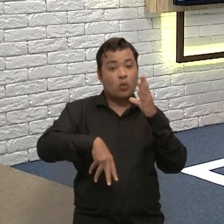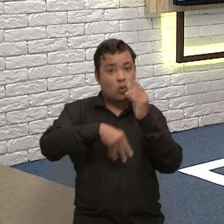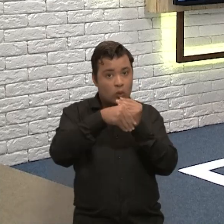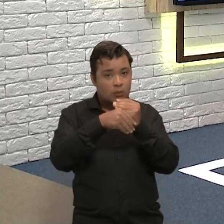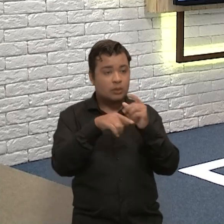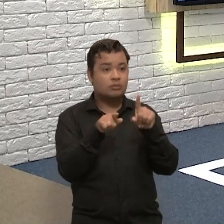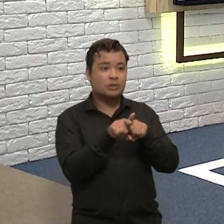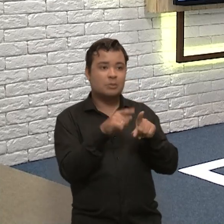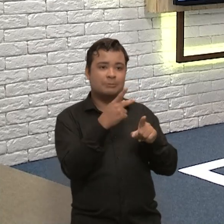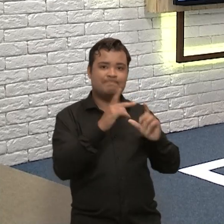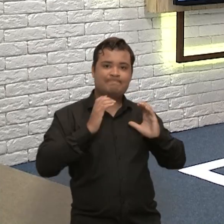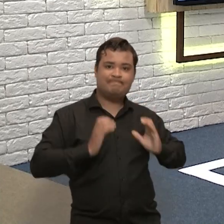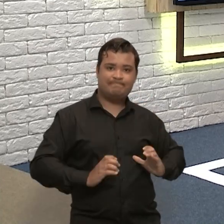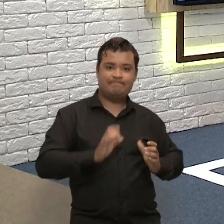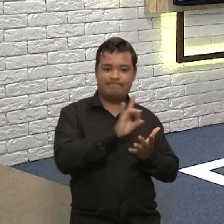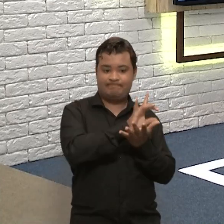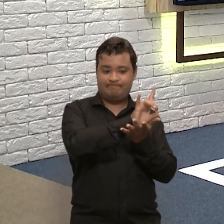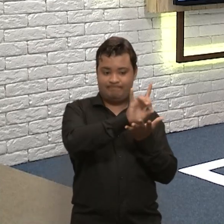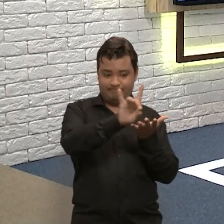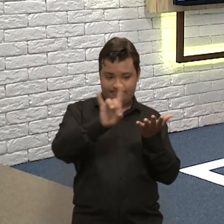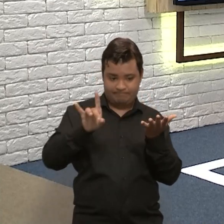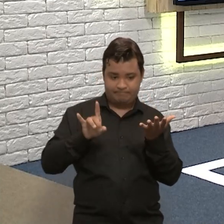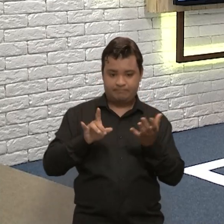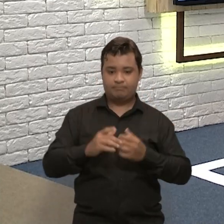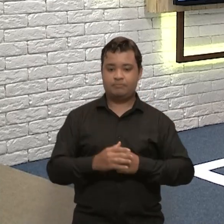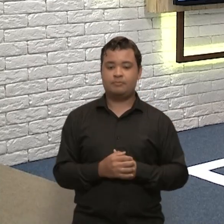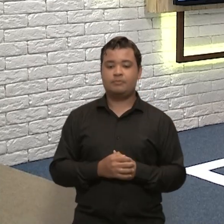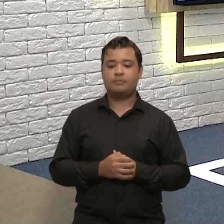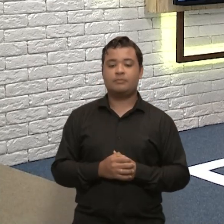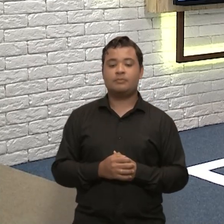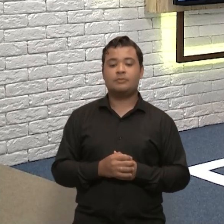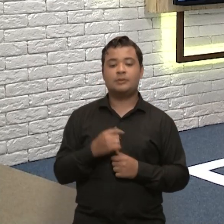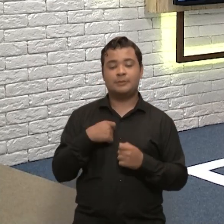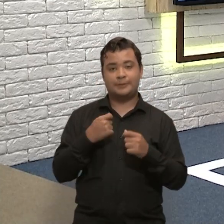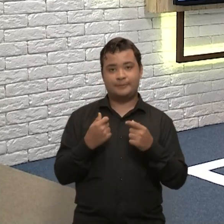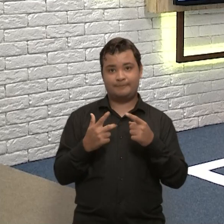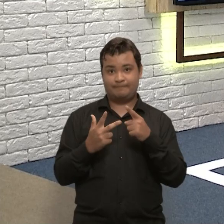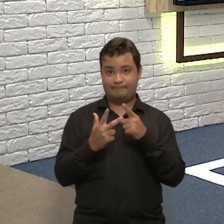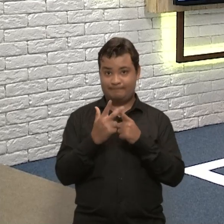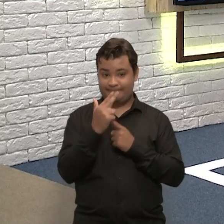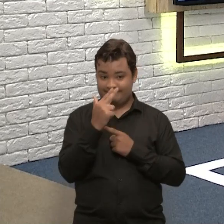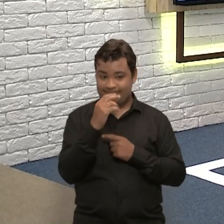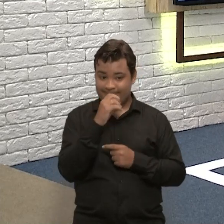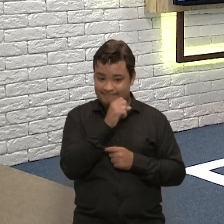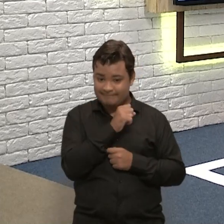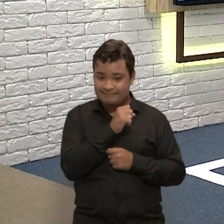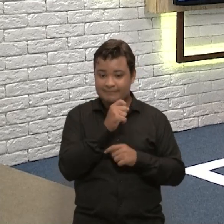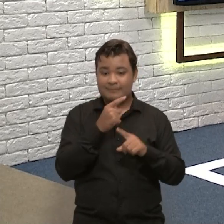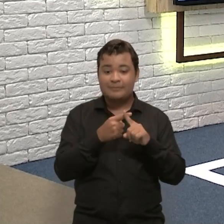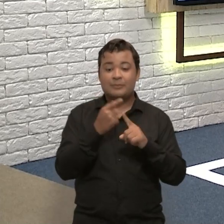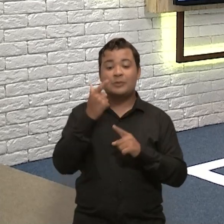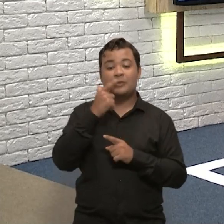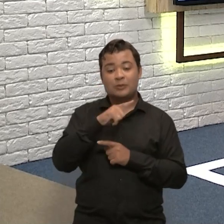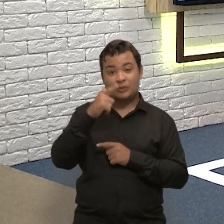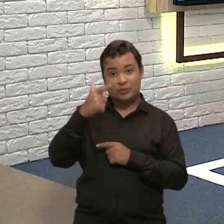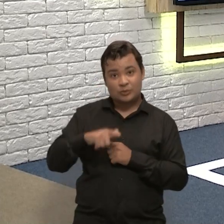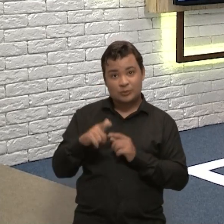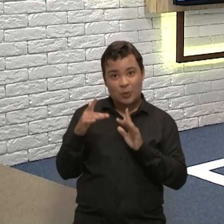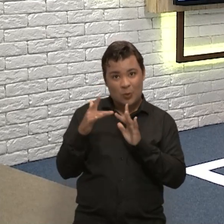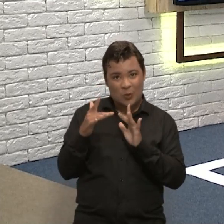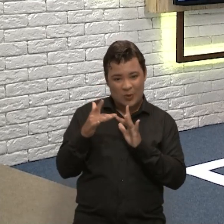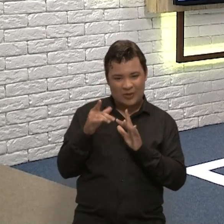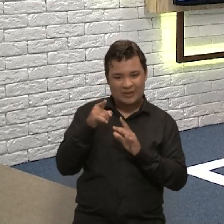conduta individual de acordo com cada caso. Vou ter que te interromper porque a gente conseguiu restabelecer nosso contato com a nossa